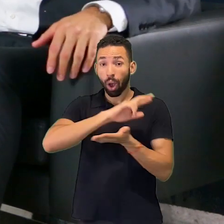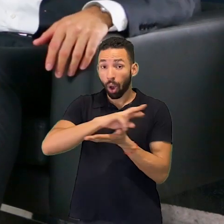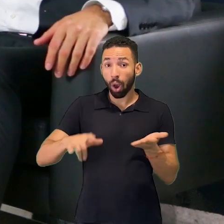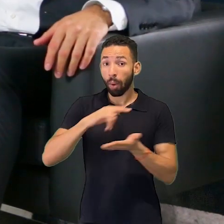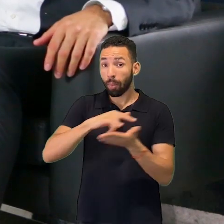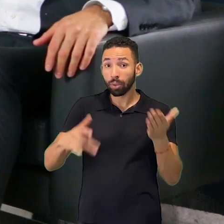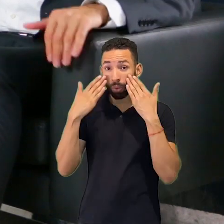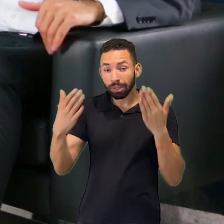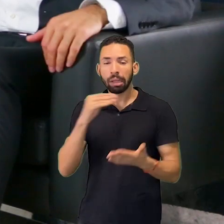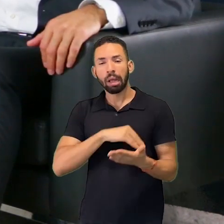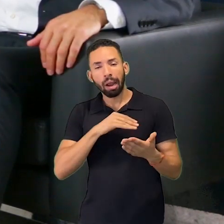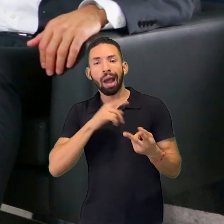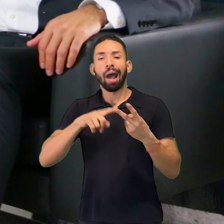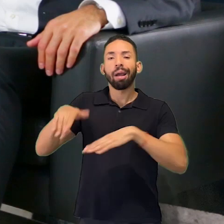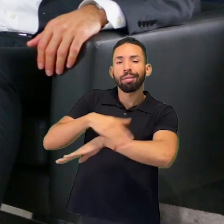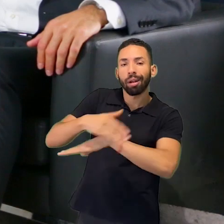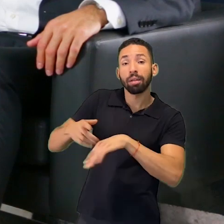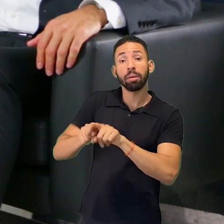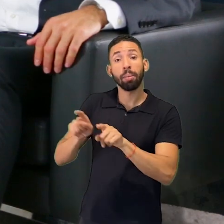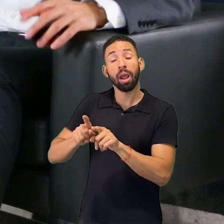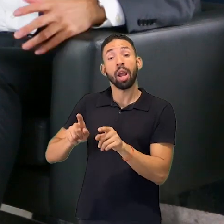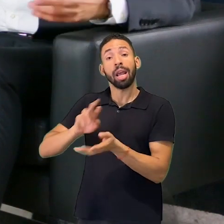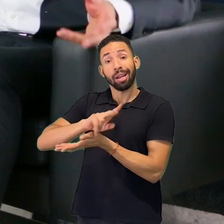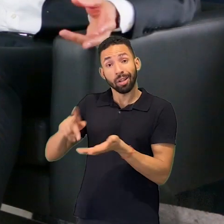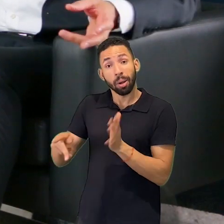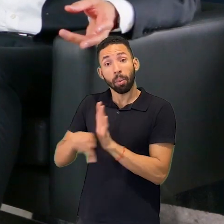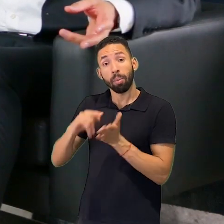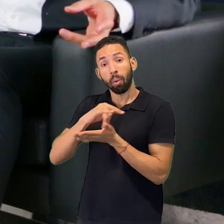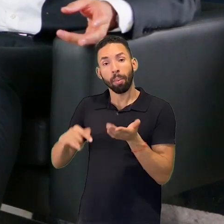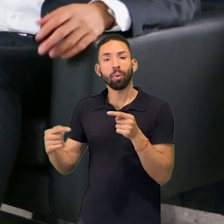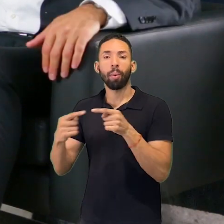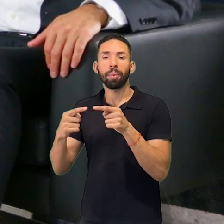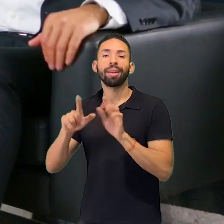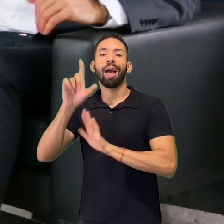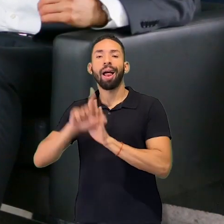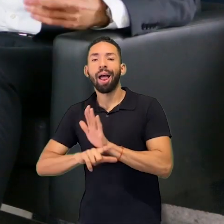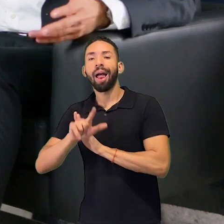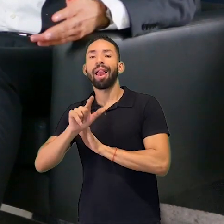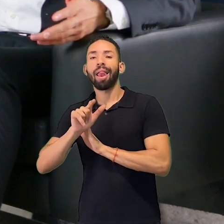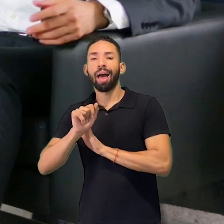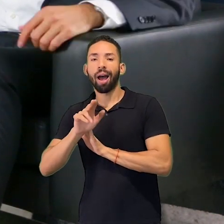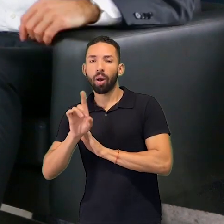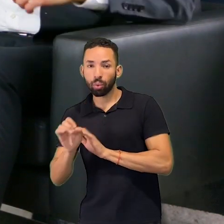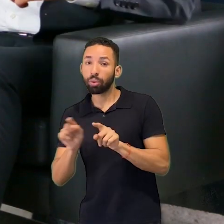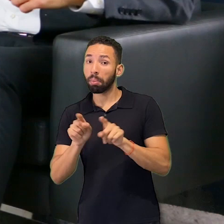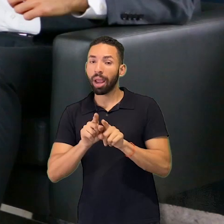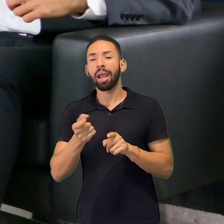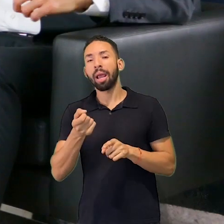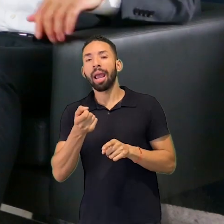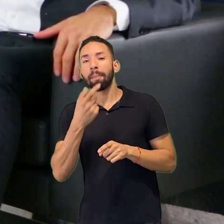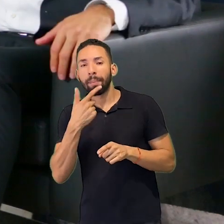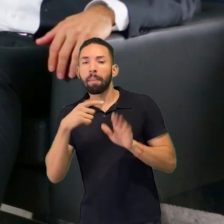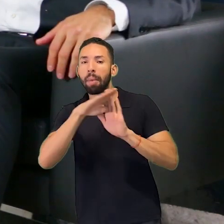documentos que comprovem a renda dela, comprovante de endereço e documentos relacionados ao caso. Então, o laudo médico, o receituário